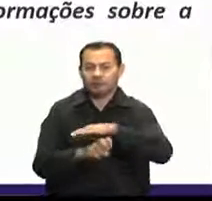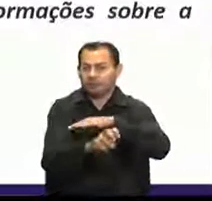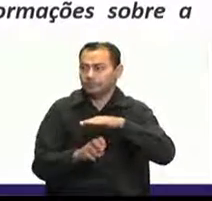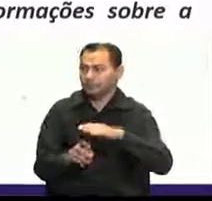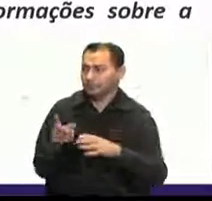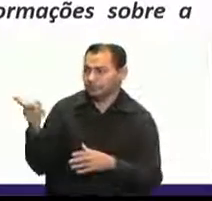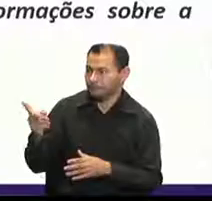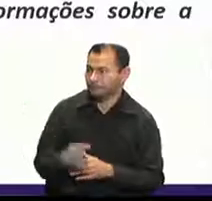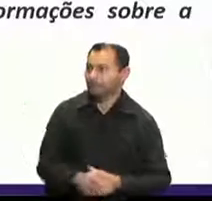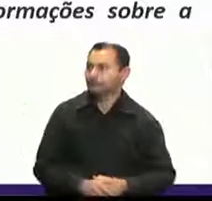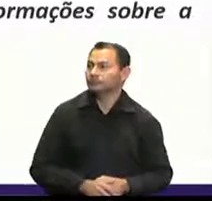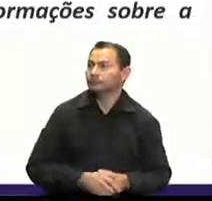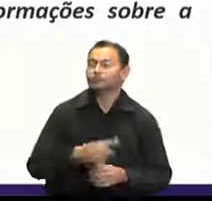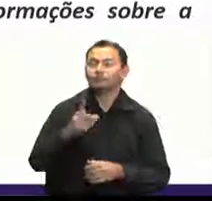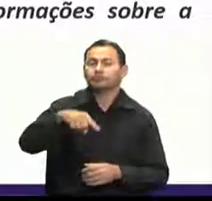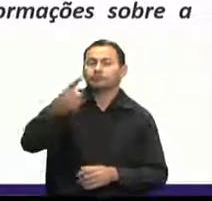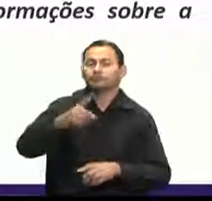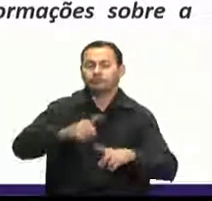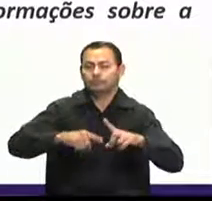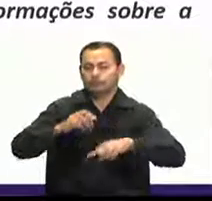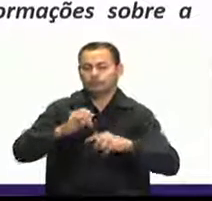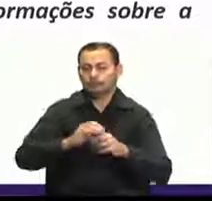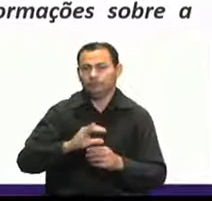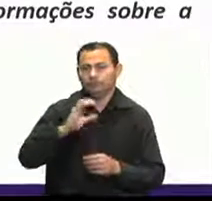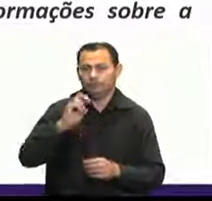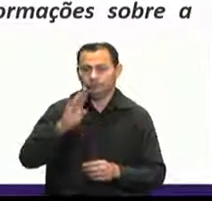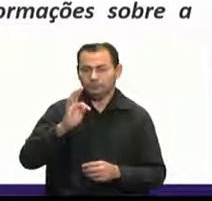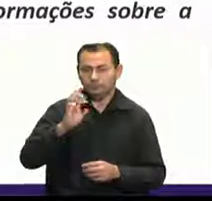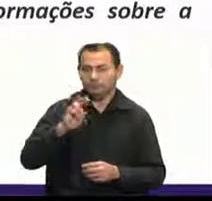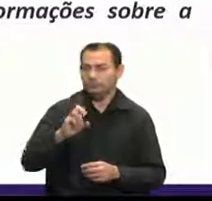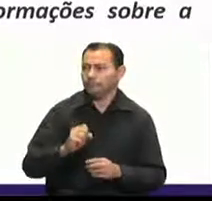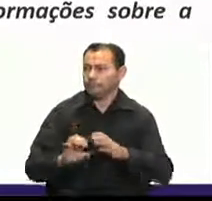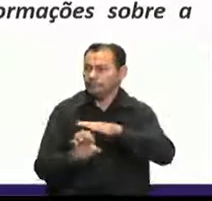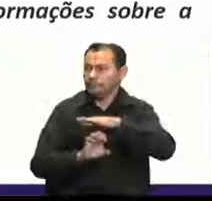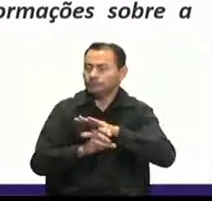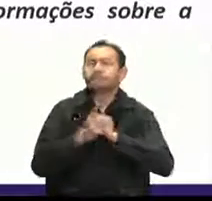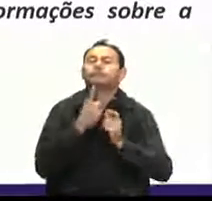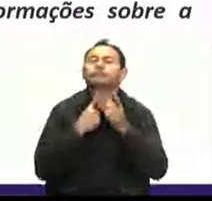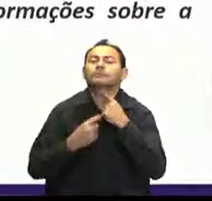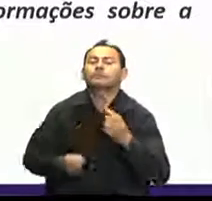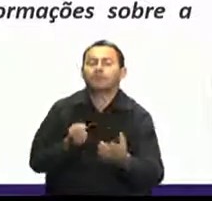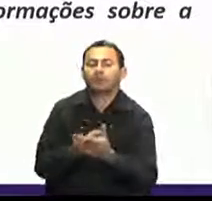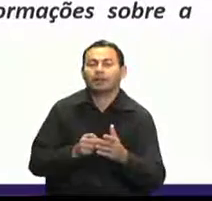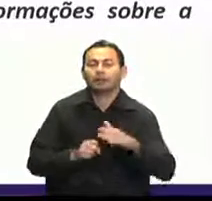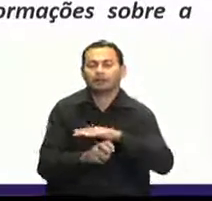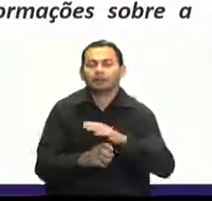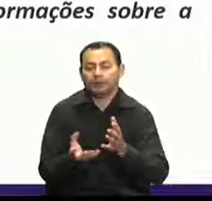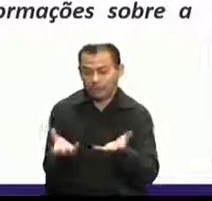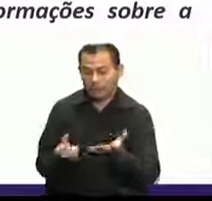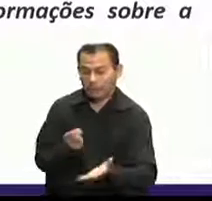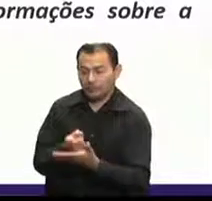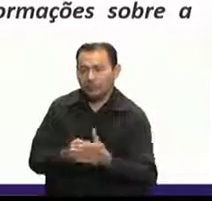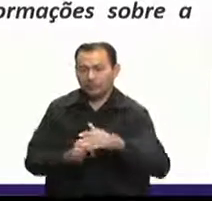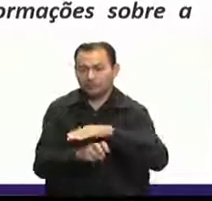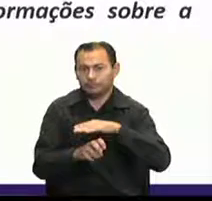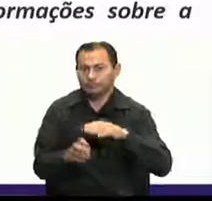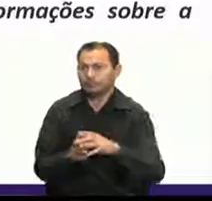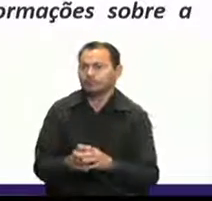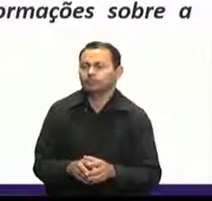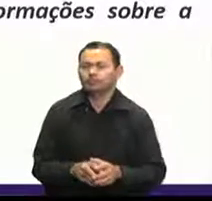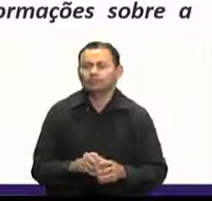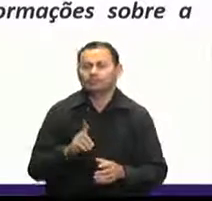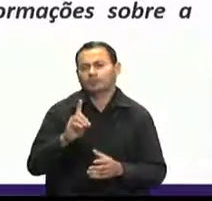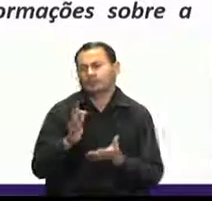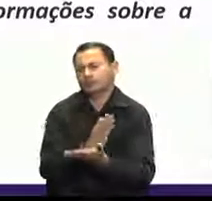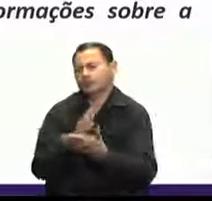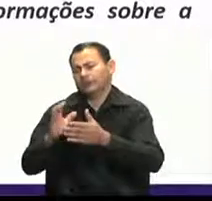em seguida vêm as instruções o corretor a empresa que deseja comprar as acções ou seja quero comprar as ações de